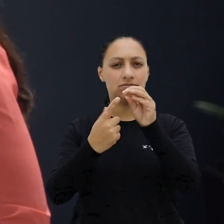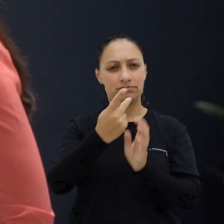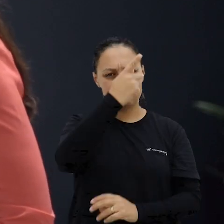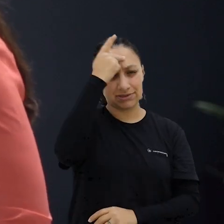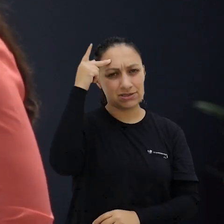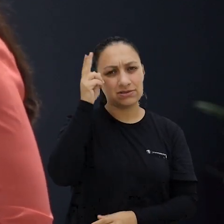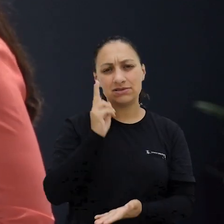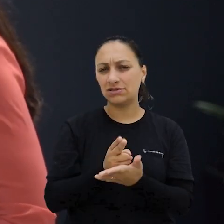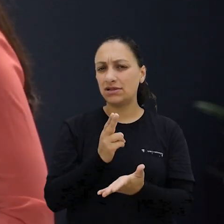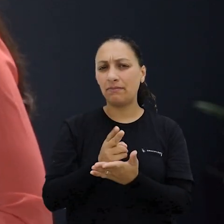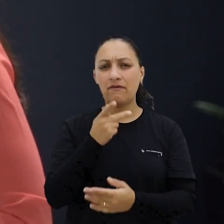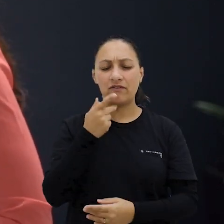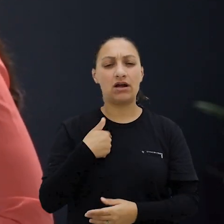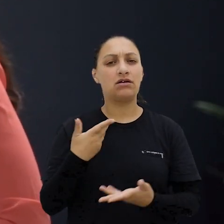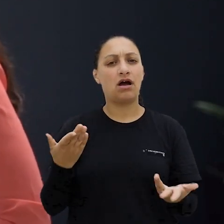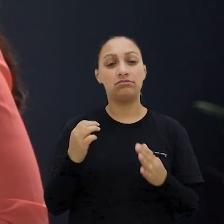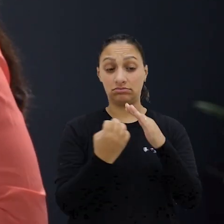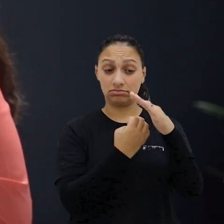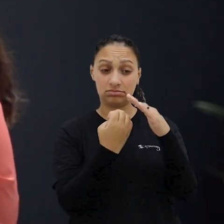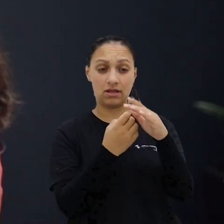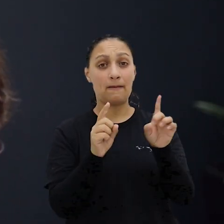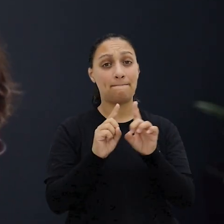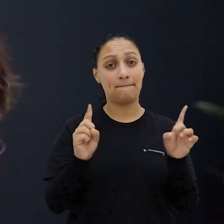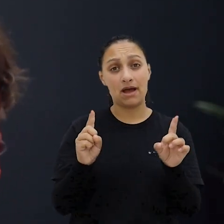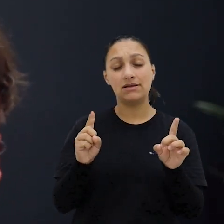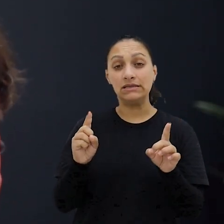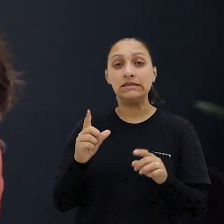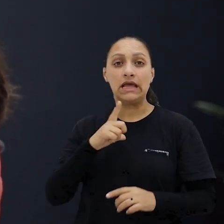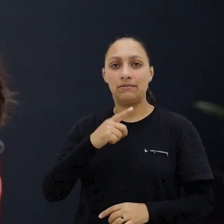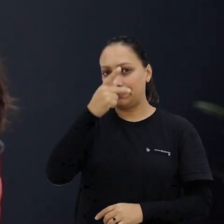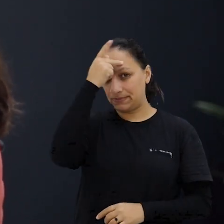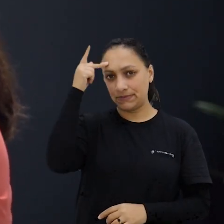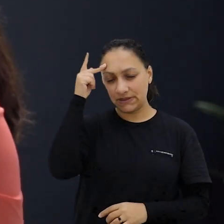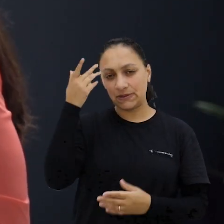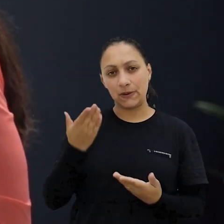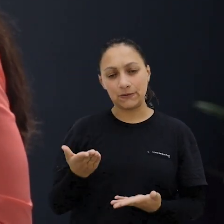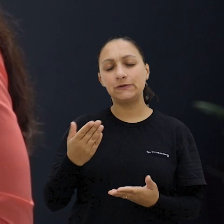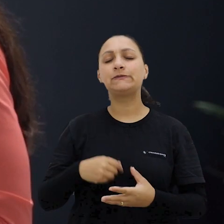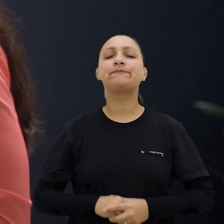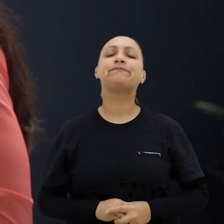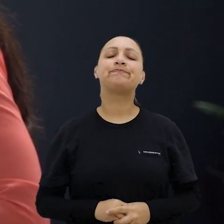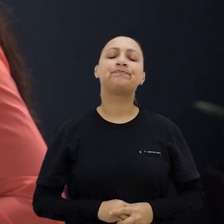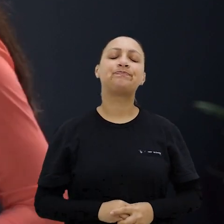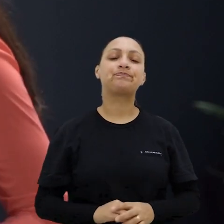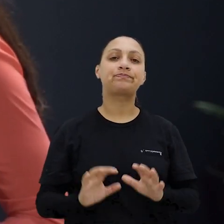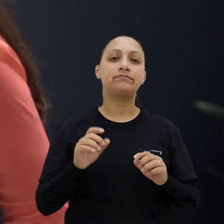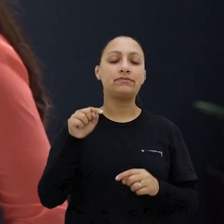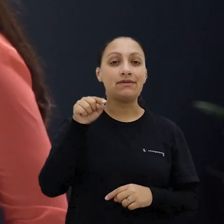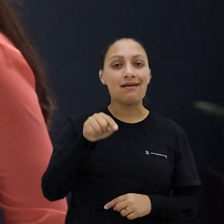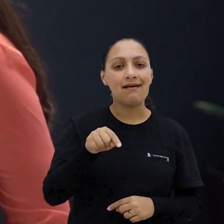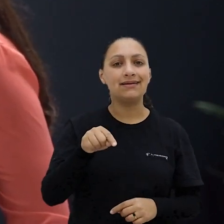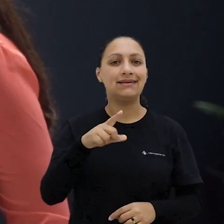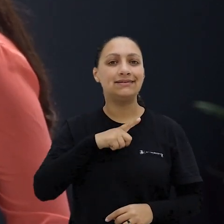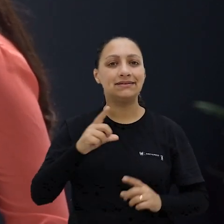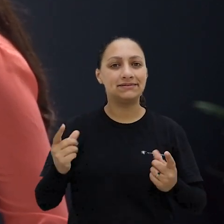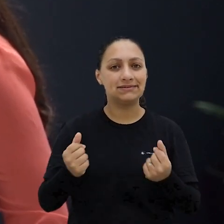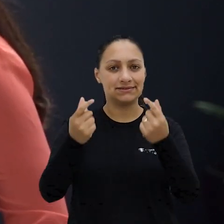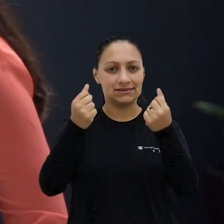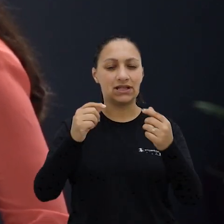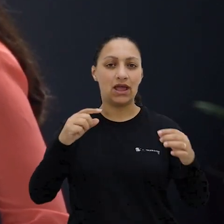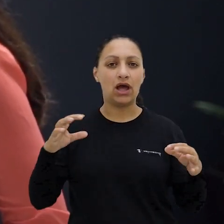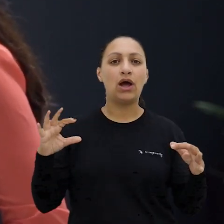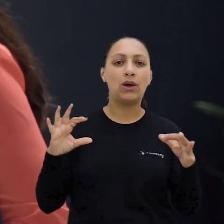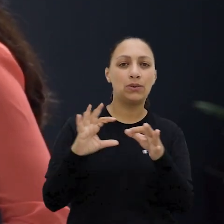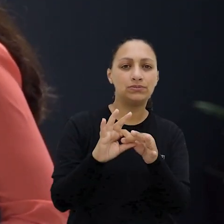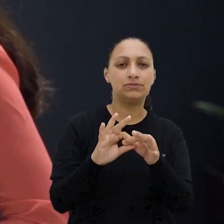Principalmente pessoas. A gente sempre fala, né? São empresas. Mas as empresas são feitas de pessoas. Sim. Então, é ali que mora, né, a riqueza